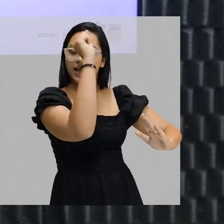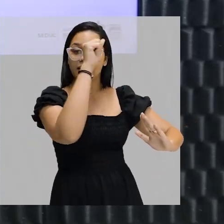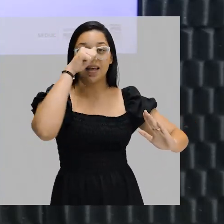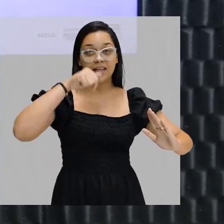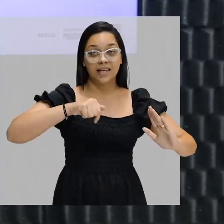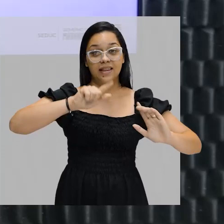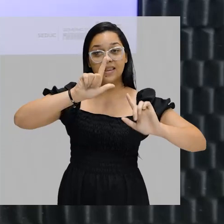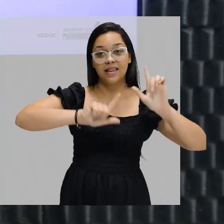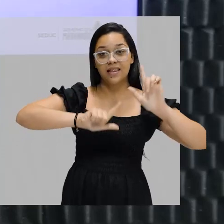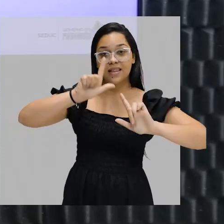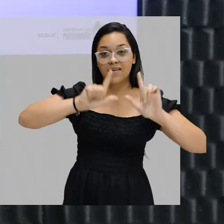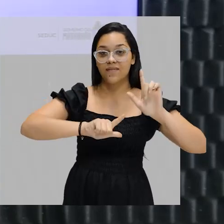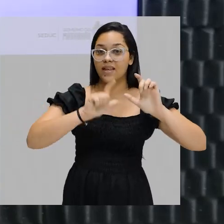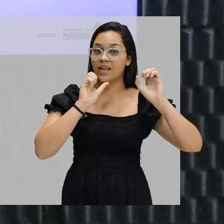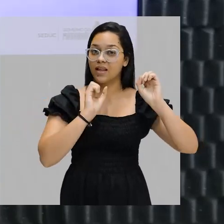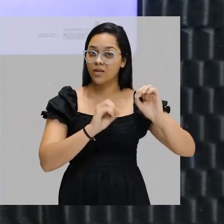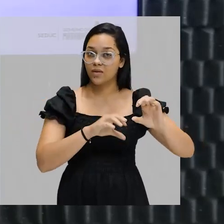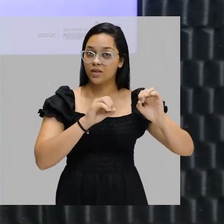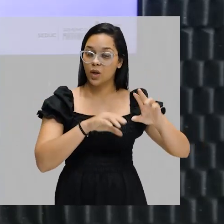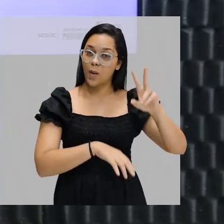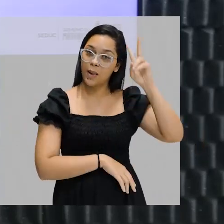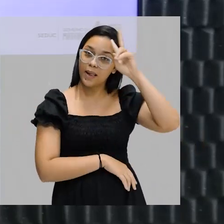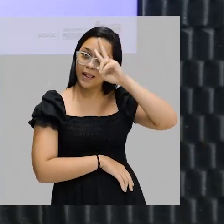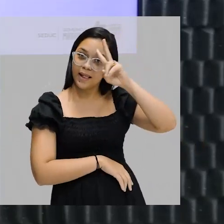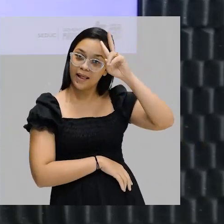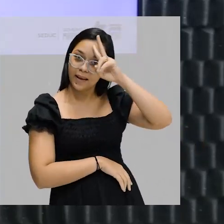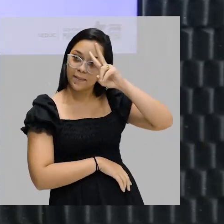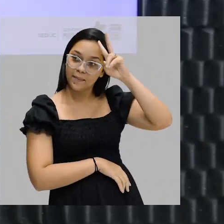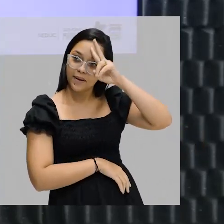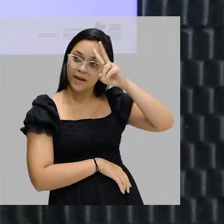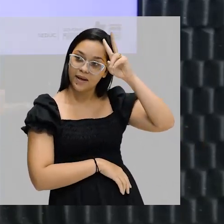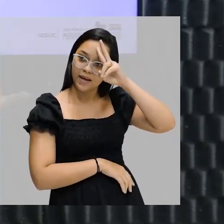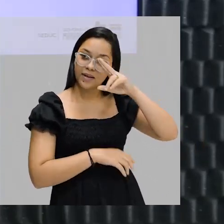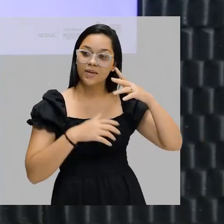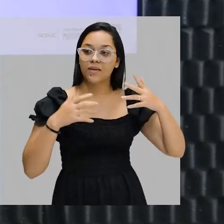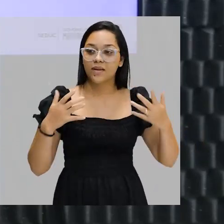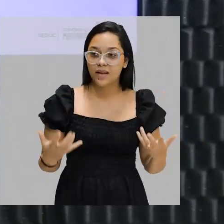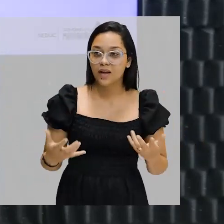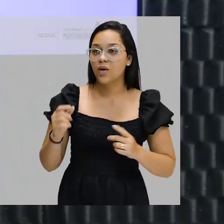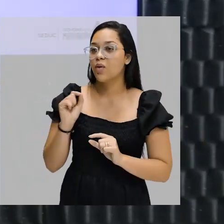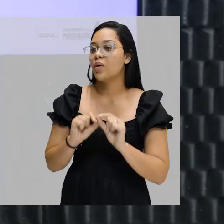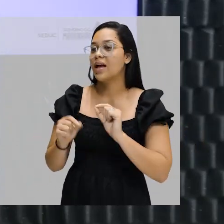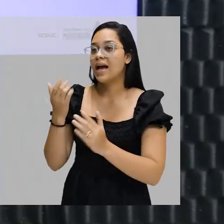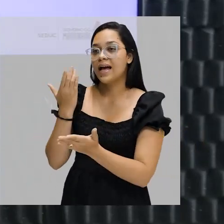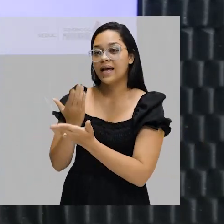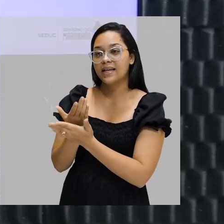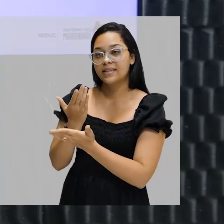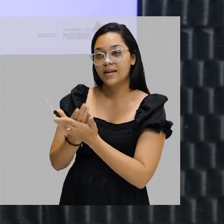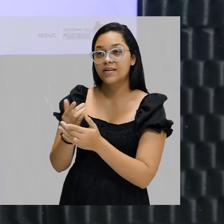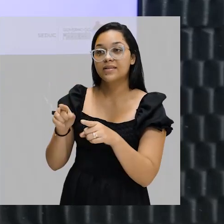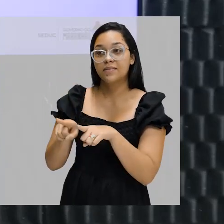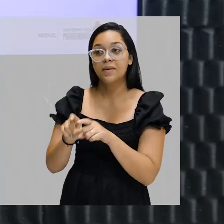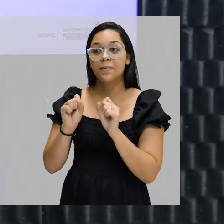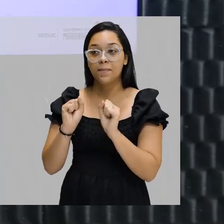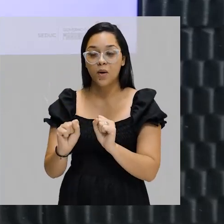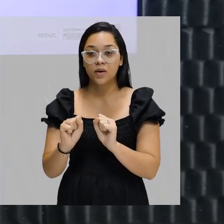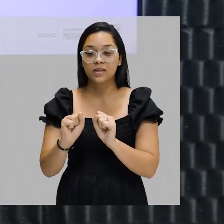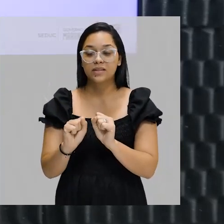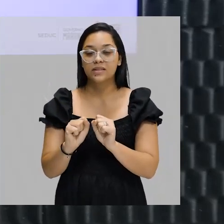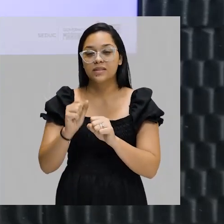aqui na TV educação lembrando-lhes que as aulas também podem ser